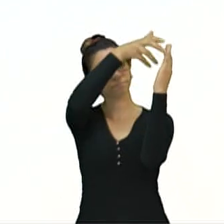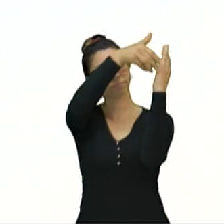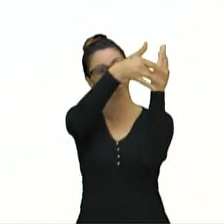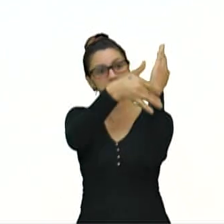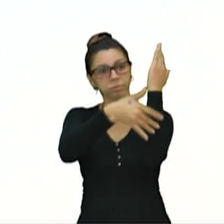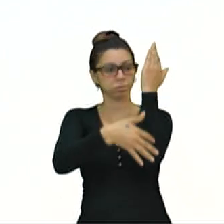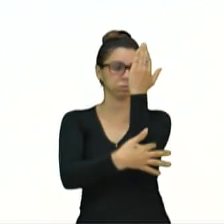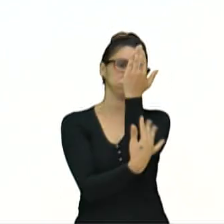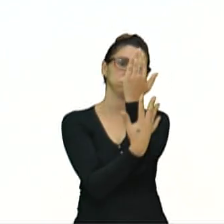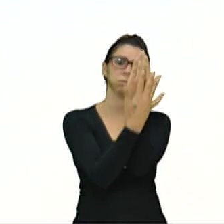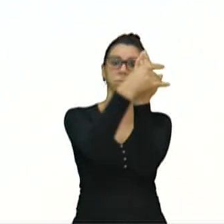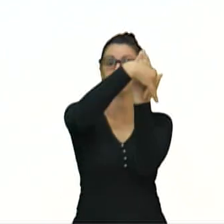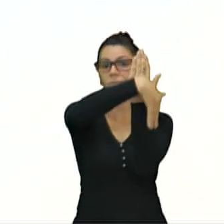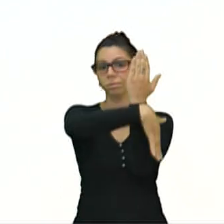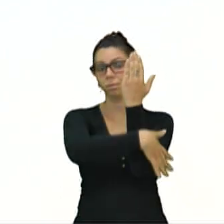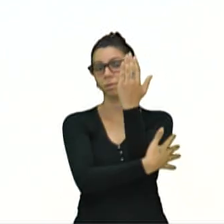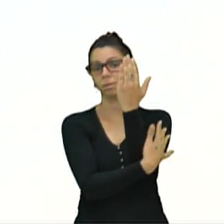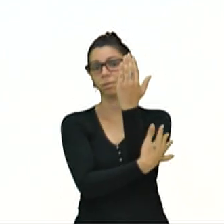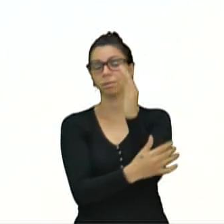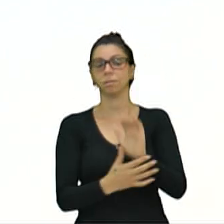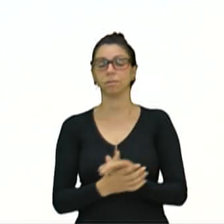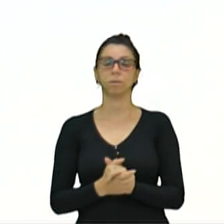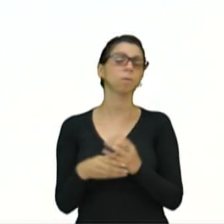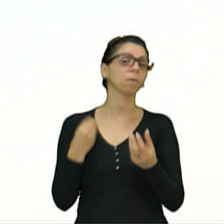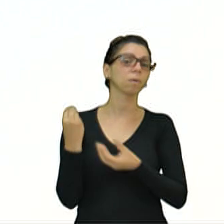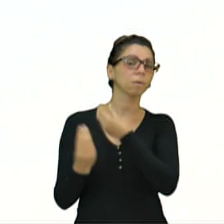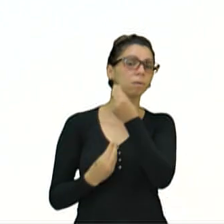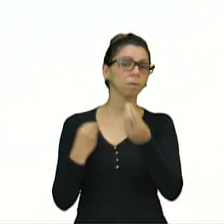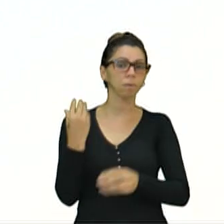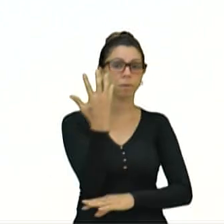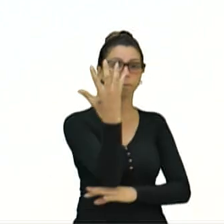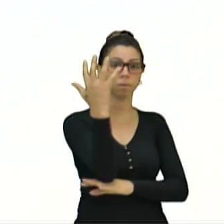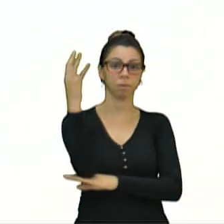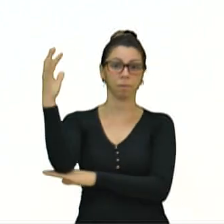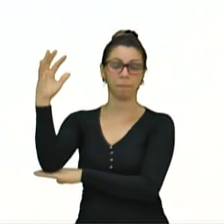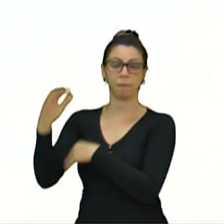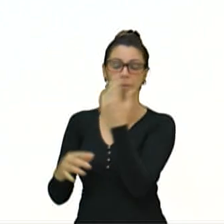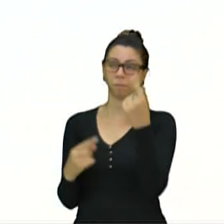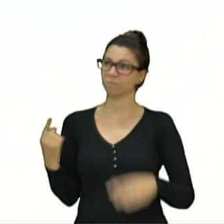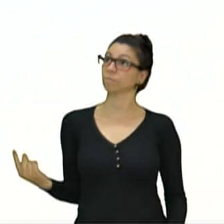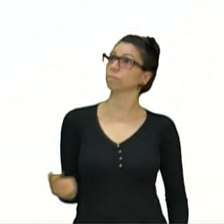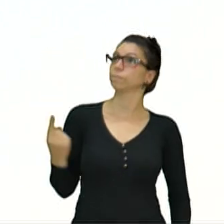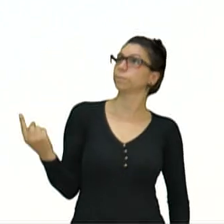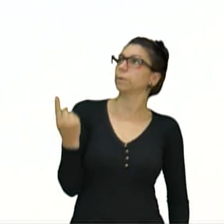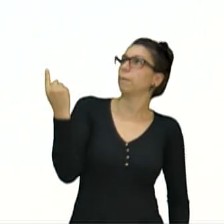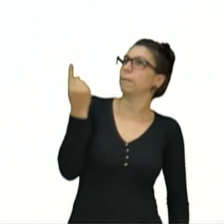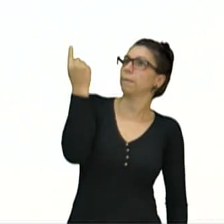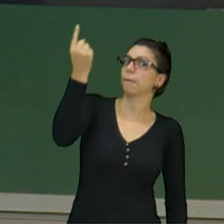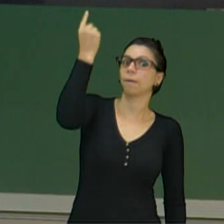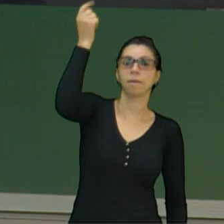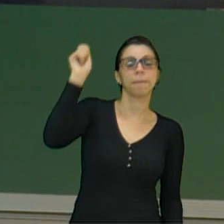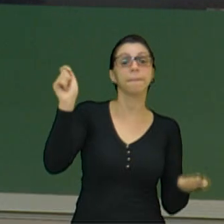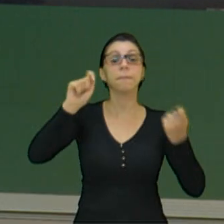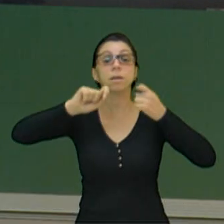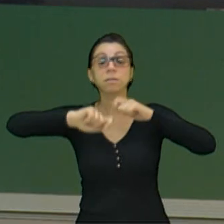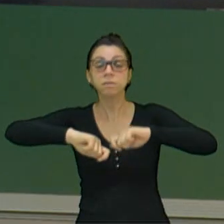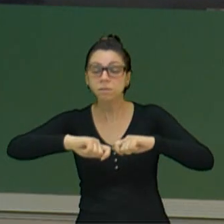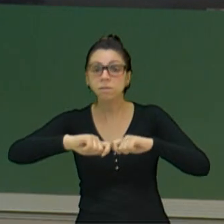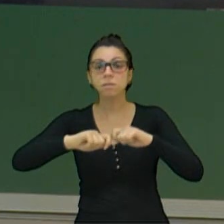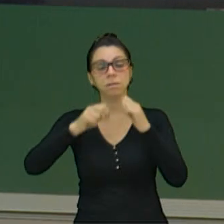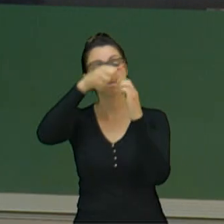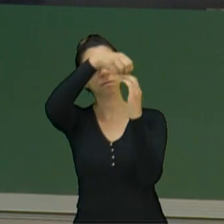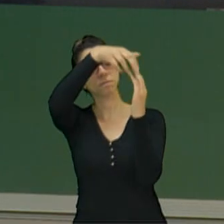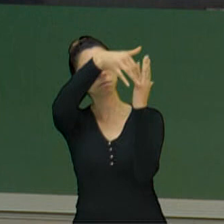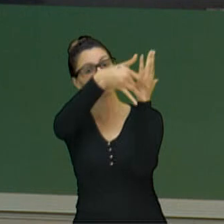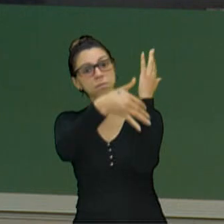a extensão do corpo dela. Como elas são plantas grandes, elas têm que ter esse sistema de condução, para